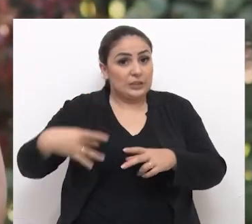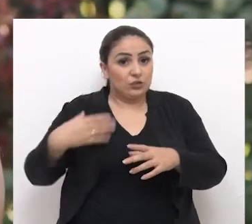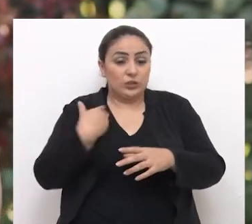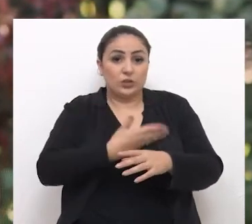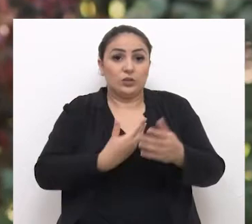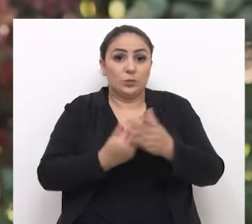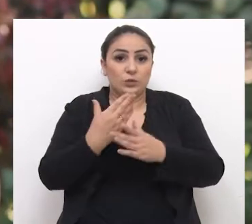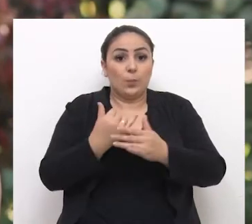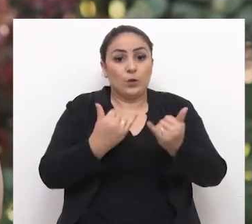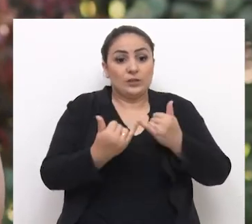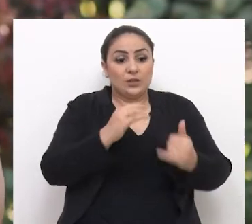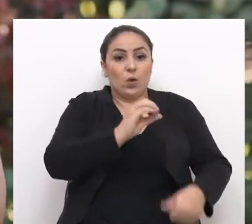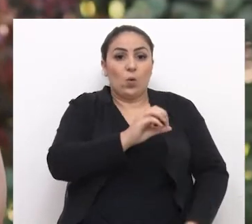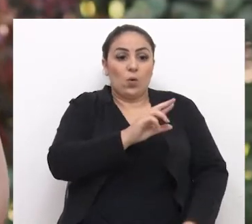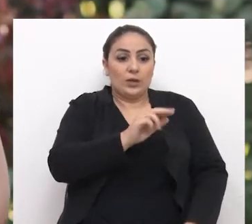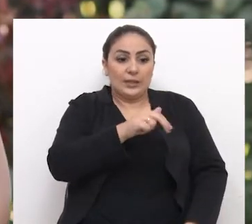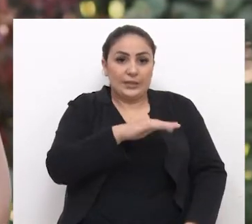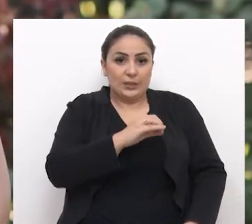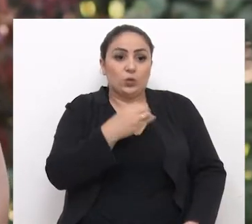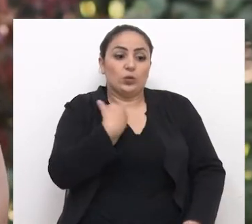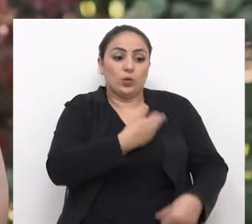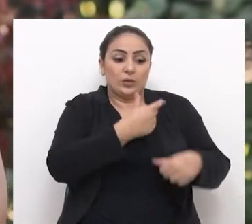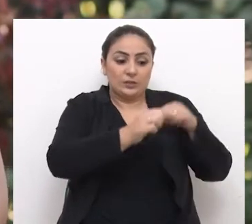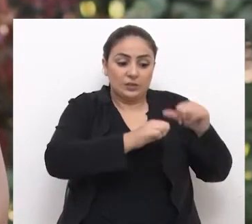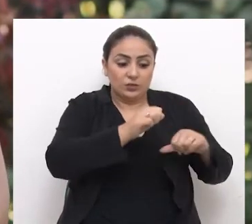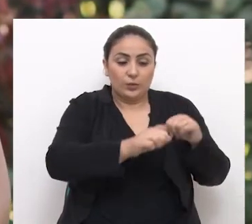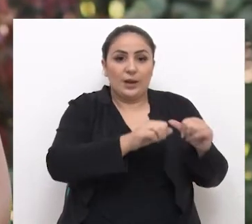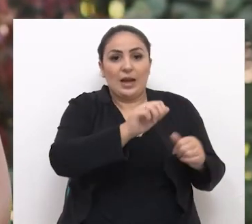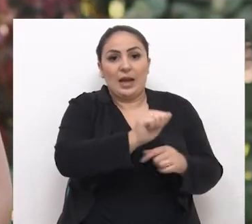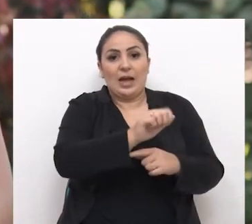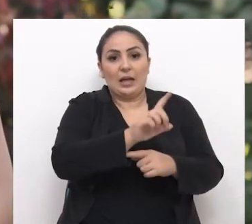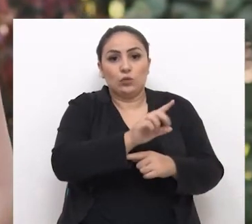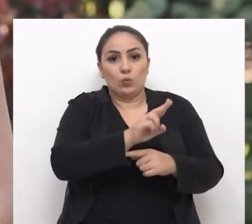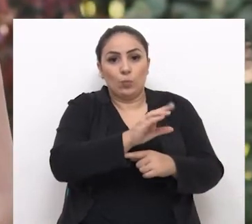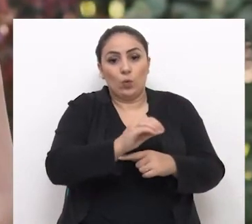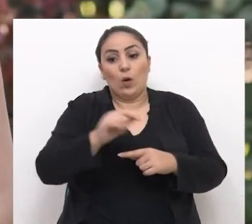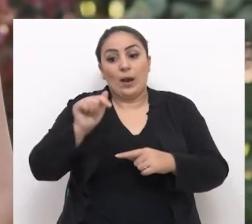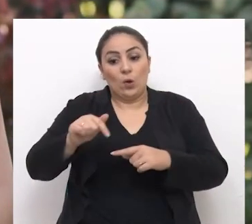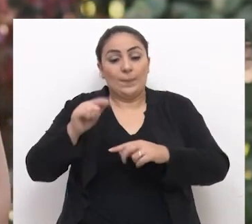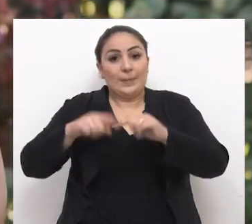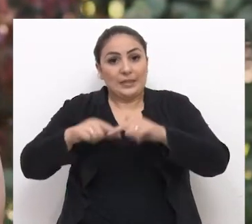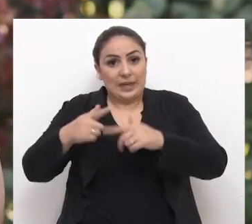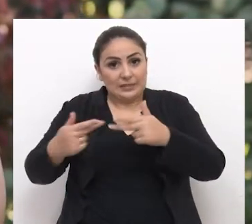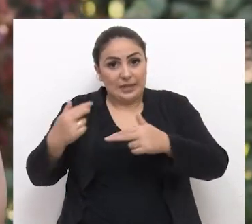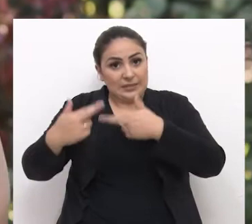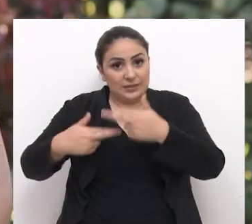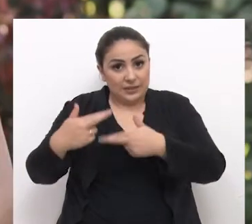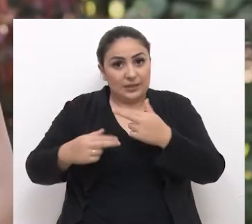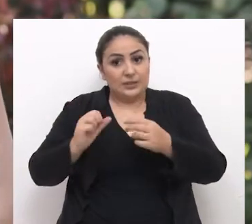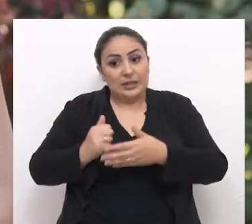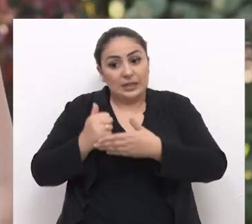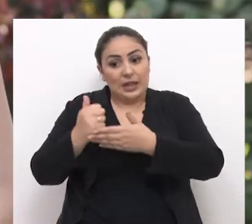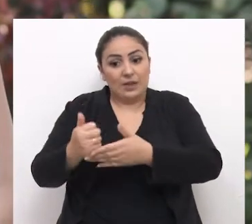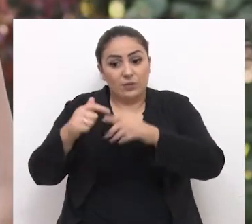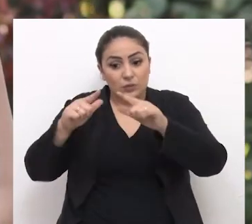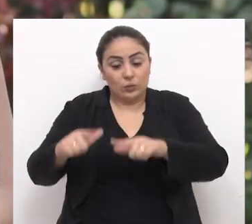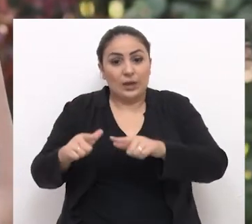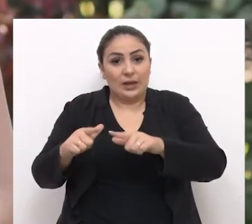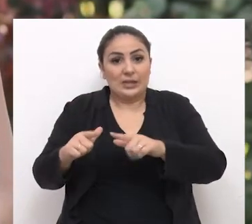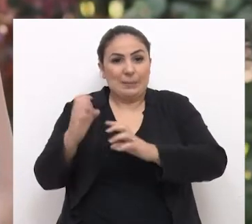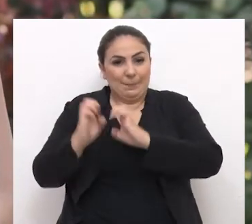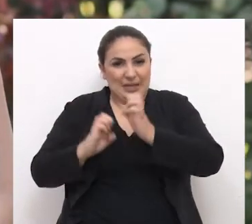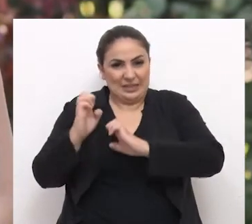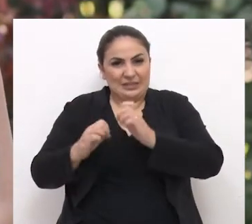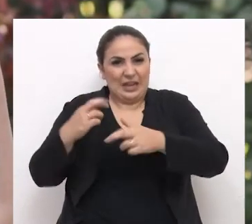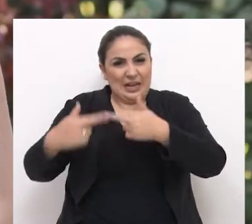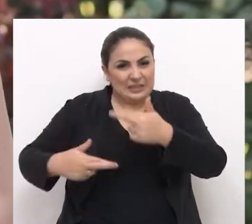resíduos orgânicos nós deveríamos fazer compostagem e transformar eles em adubos. Os resíduos recicláveis nós deveríamos encaminhar para as